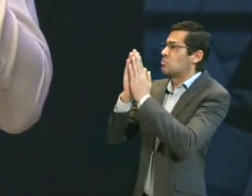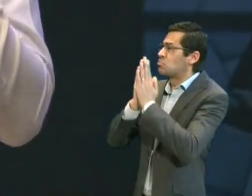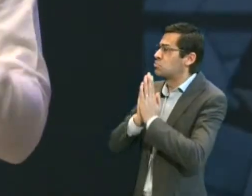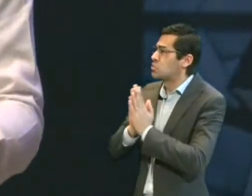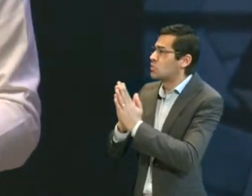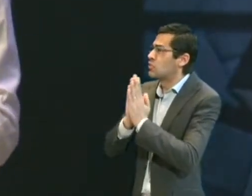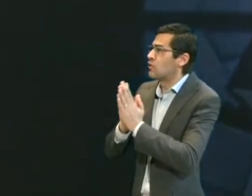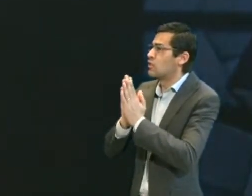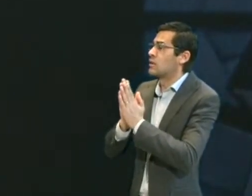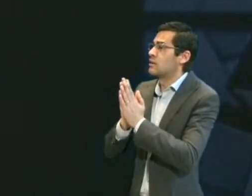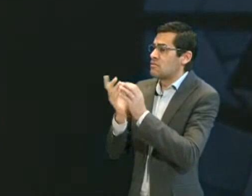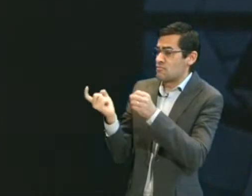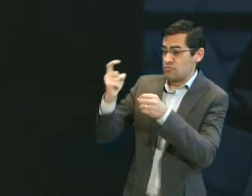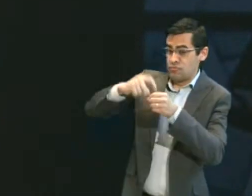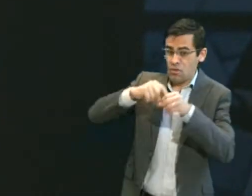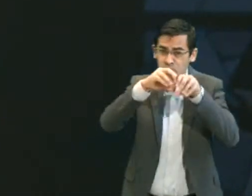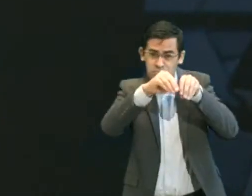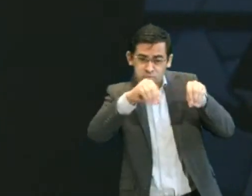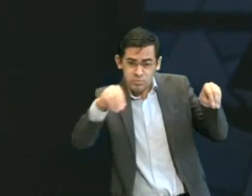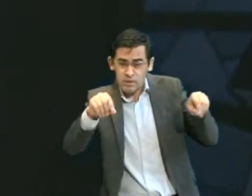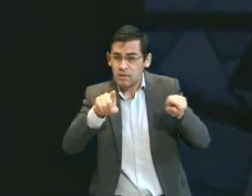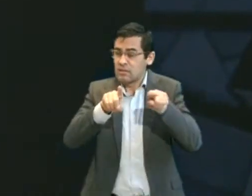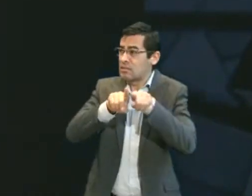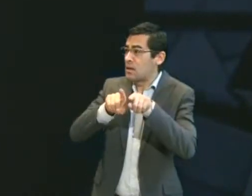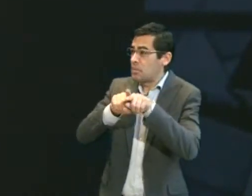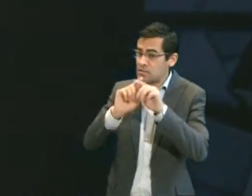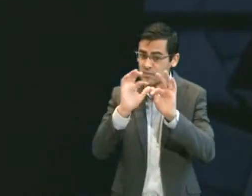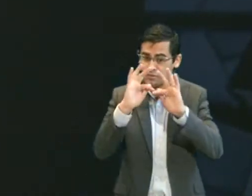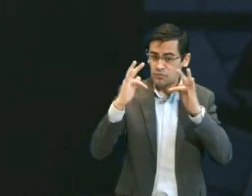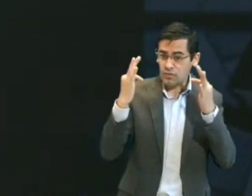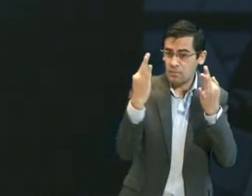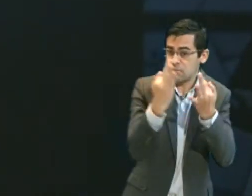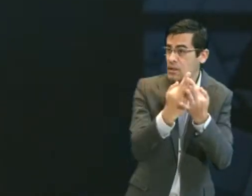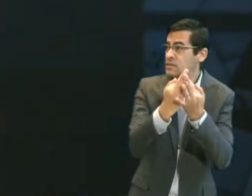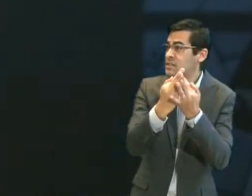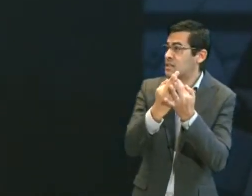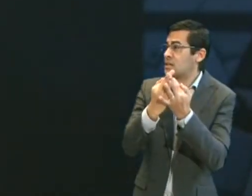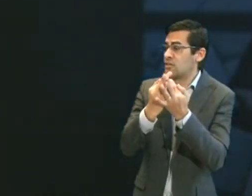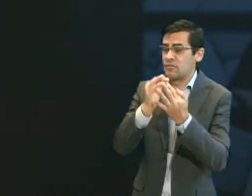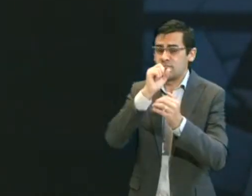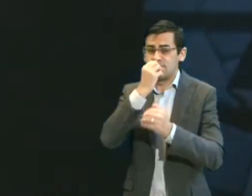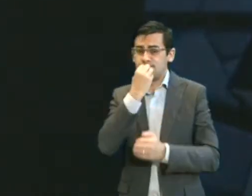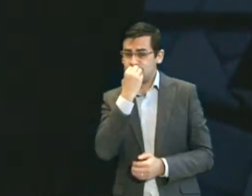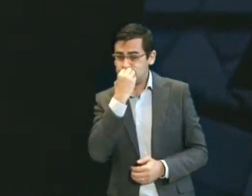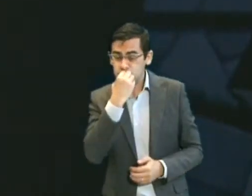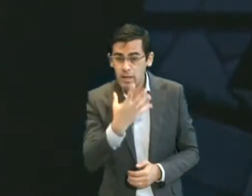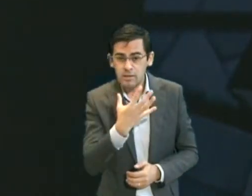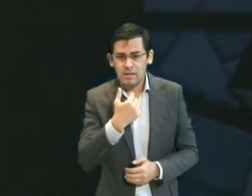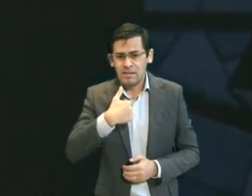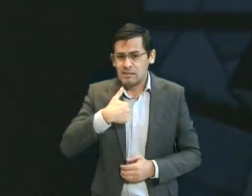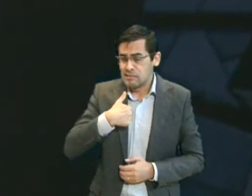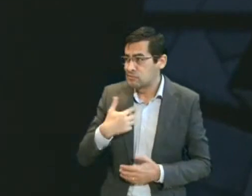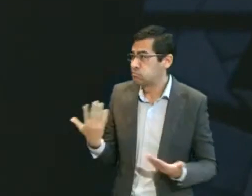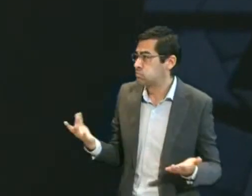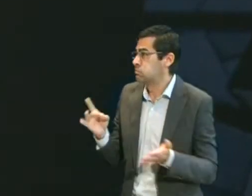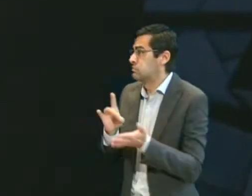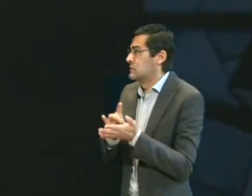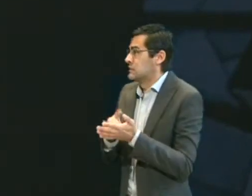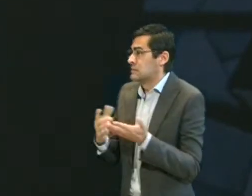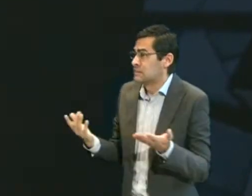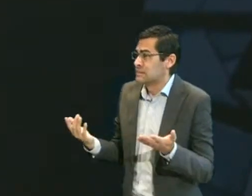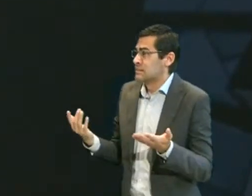a tua terra e a tua parentela, e te farei bem. Sou indigno de todas